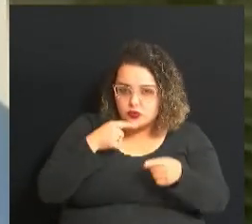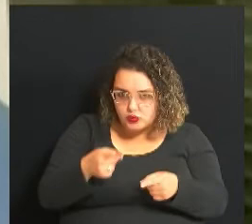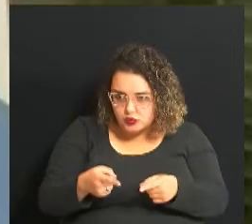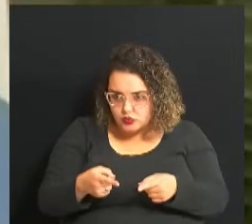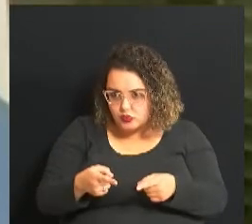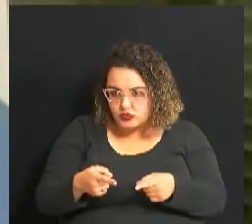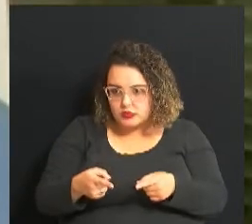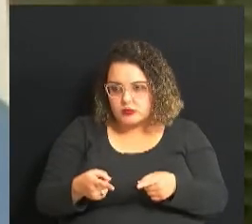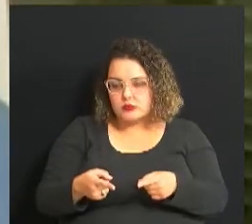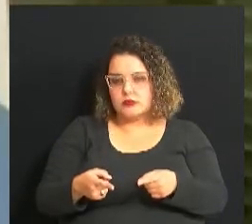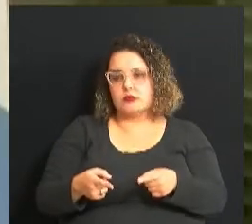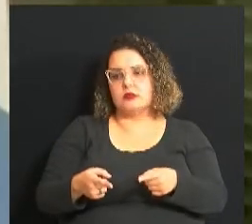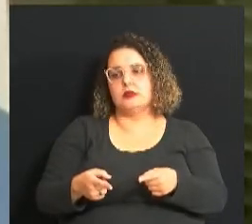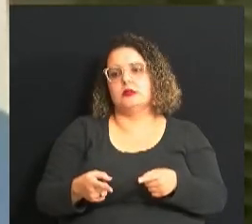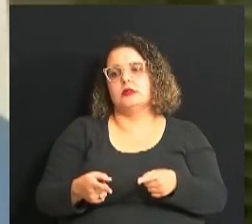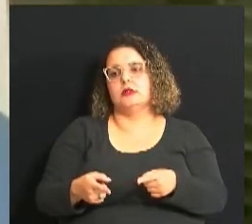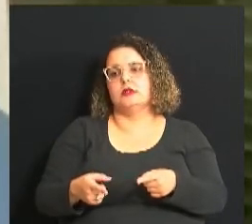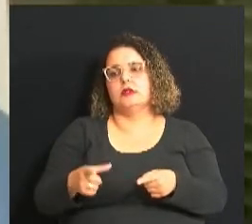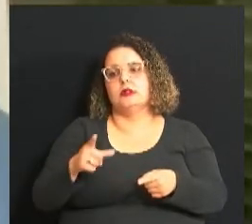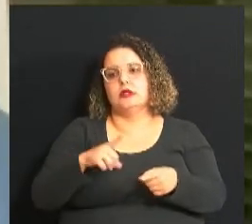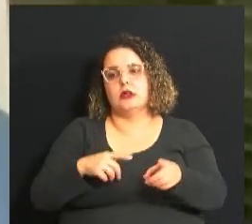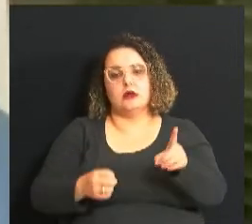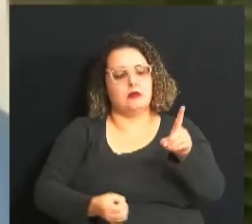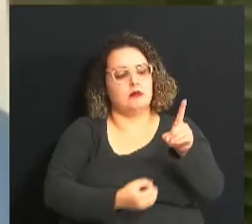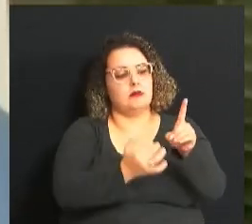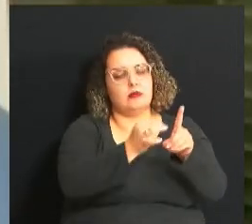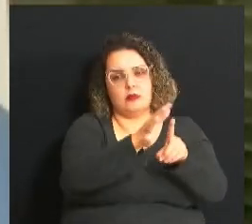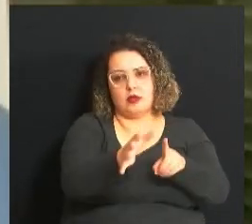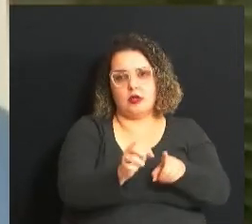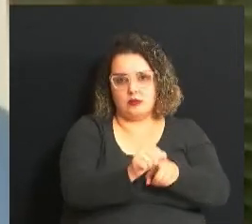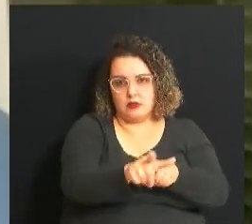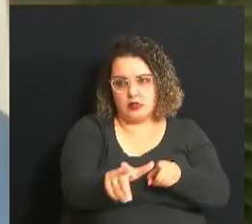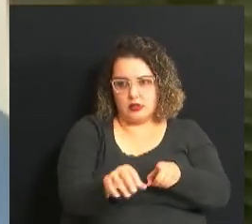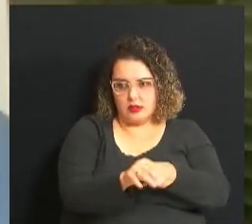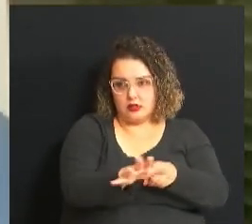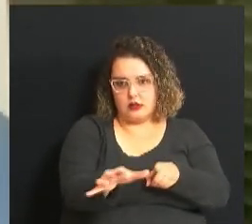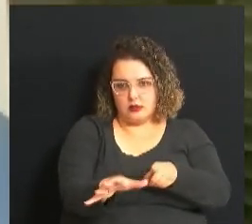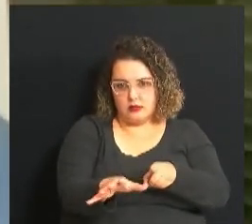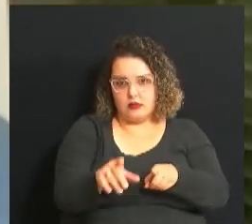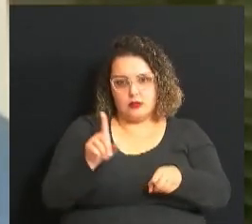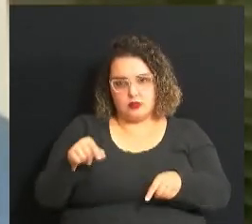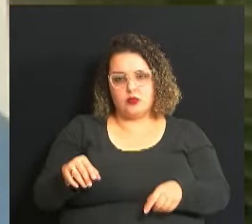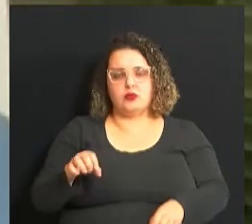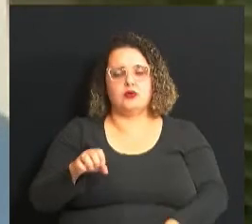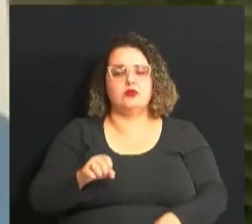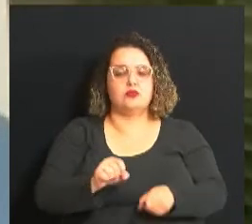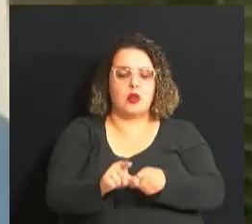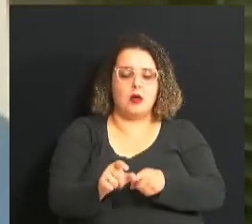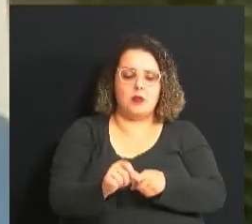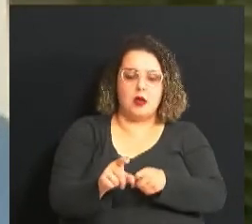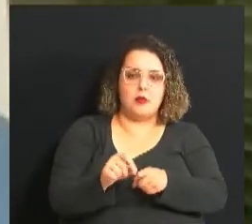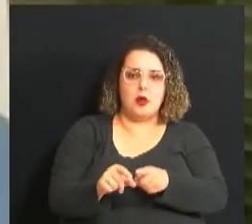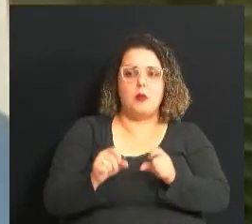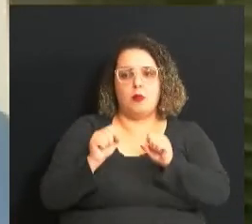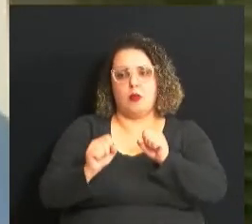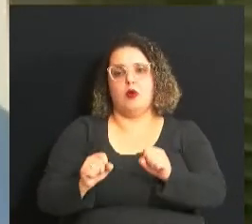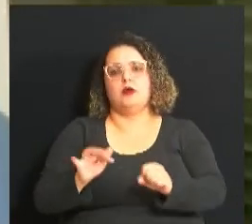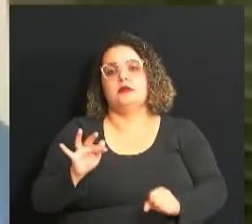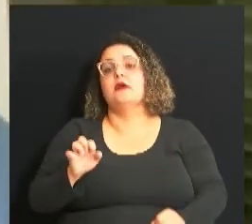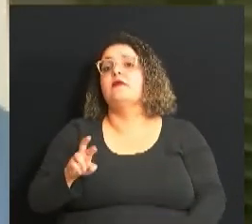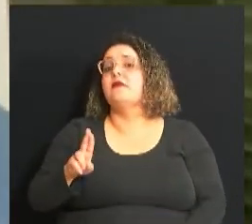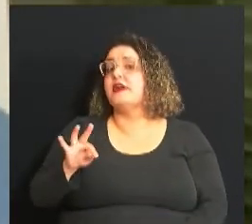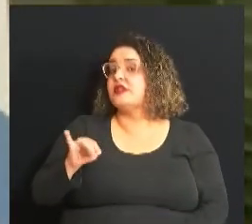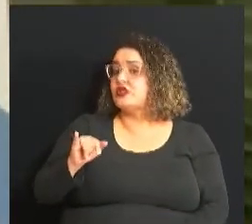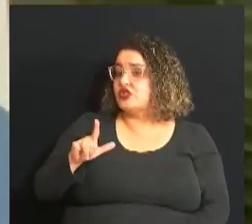colha esperma e deixe num banco de esperma, para que, se ele precisar, ele possa fertilizar depois a